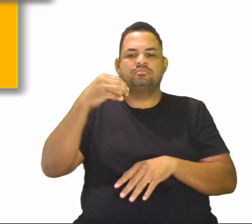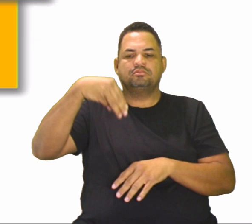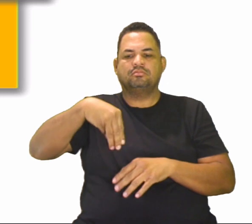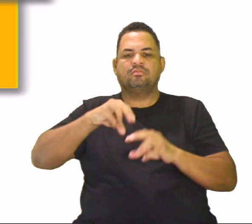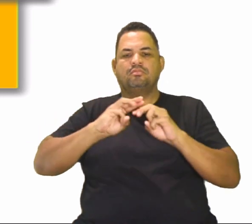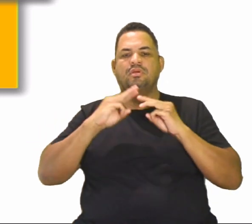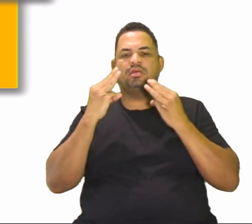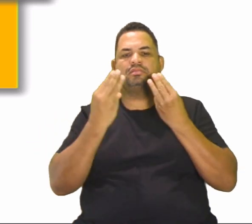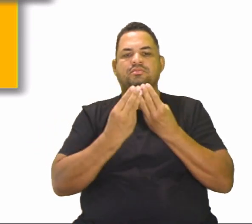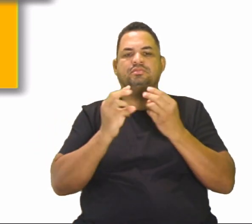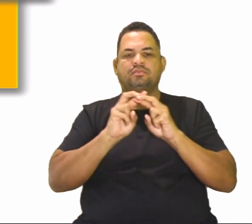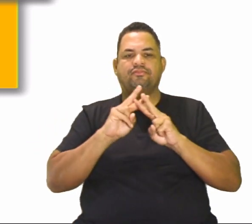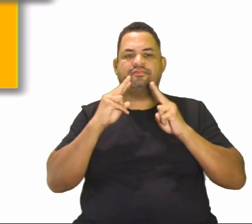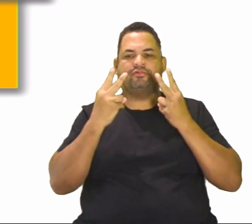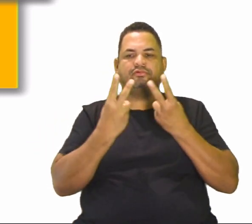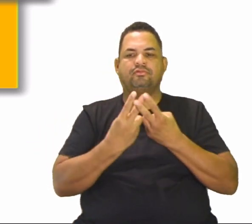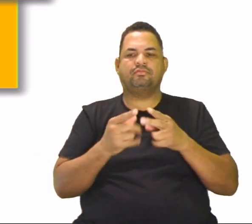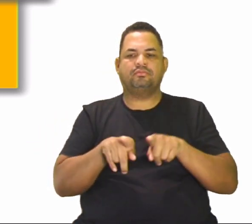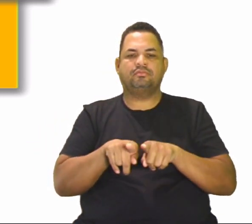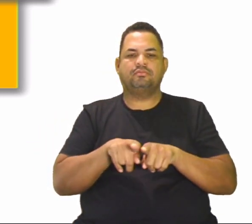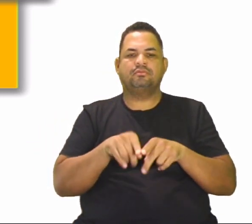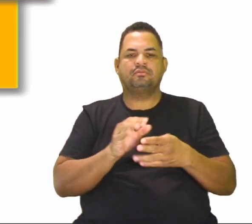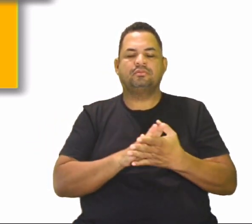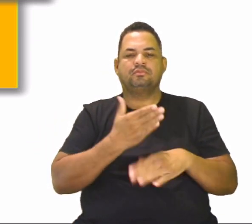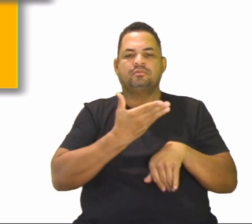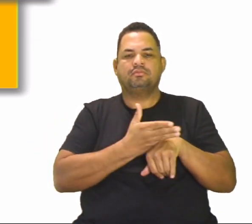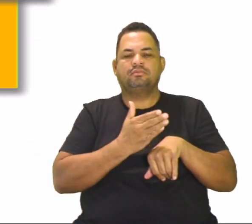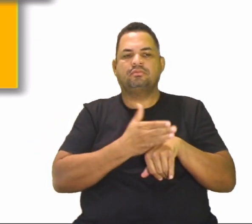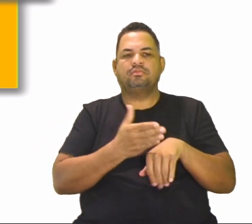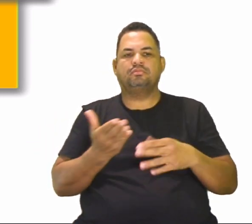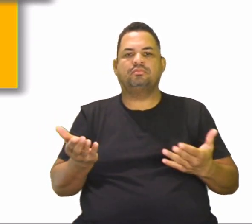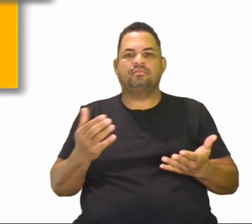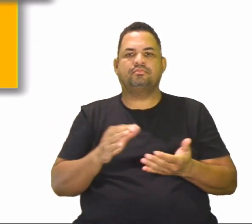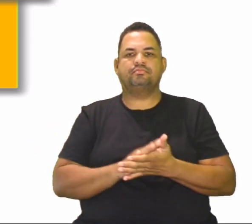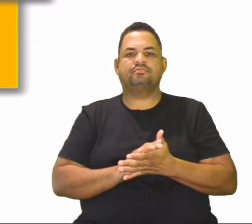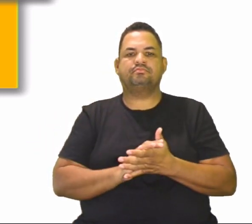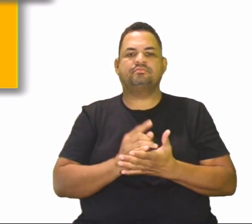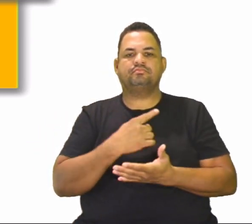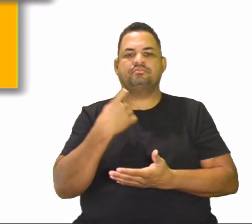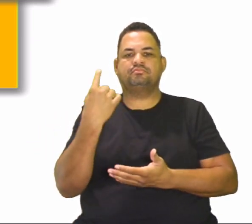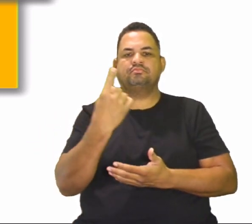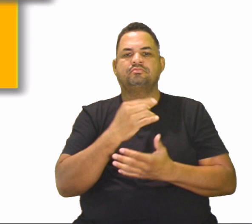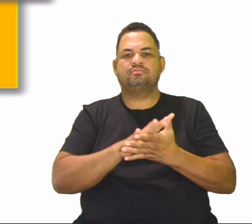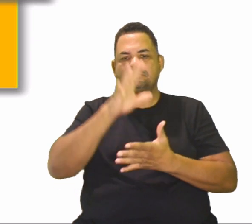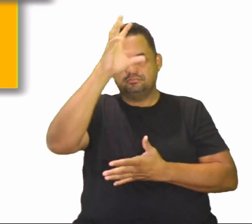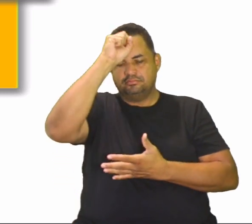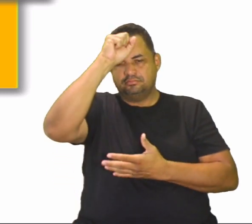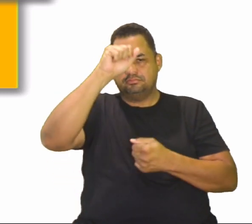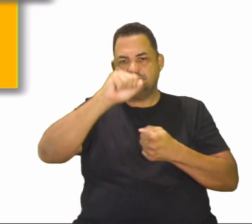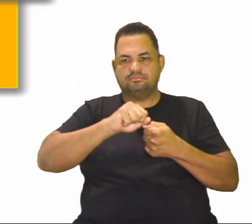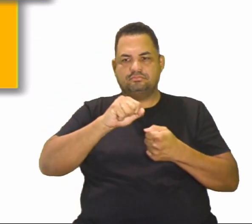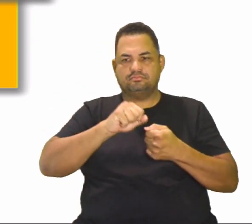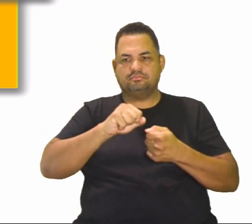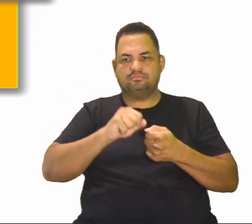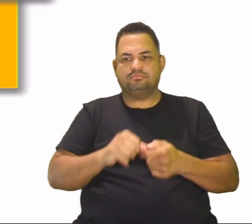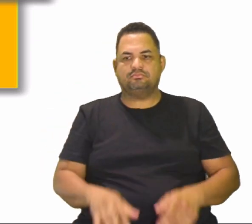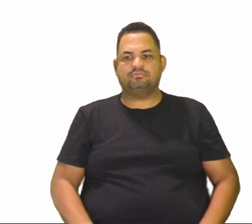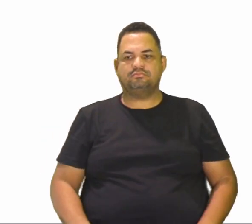massa, volume, através de exercícios com os nossos aprender fazendo, tá